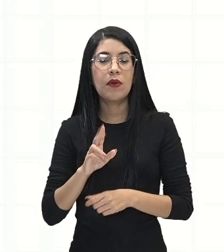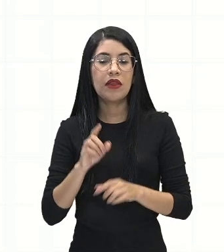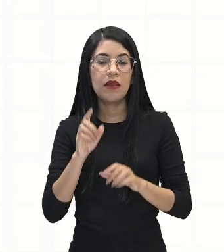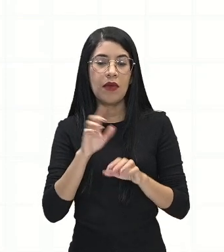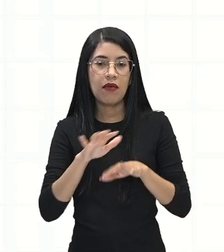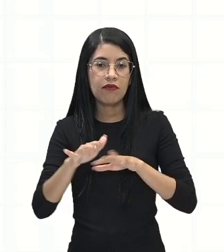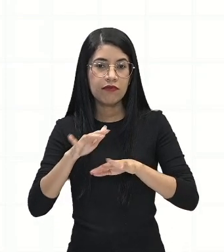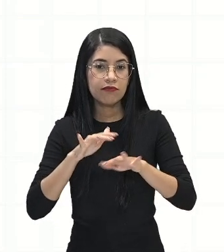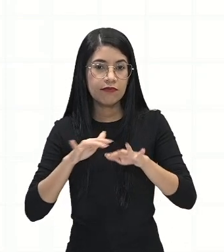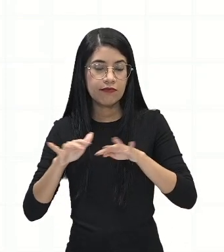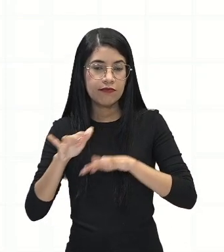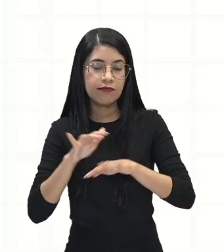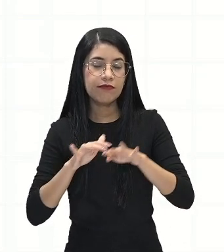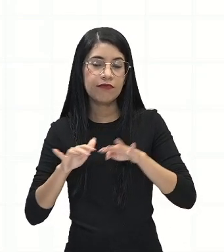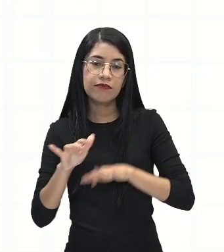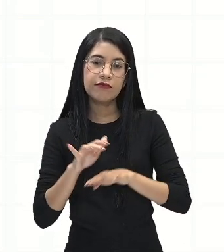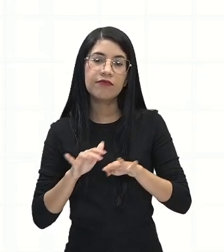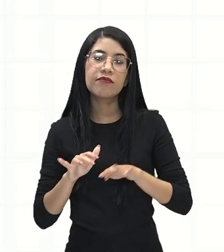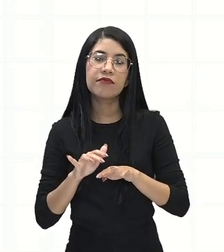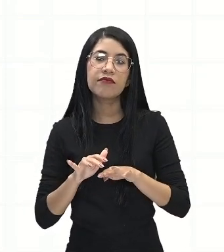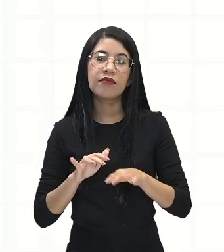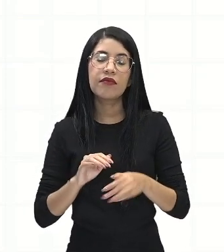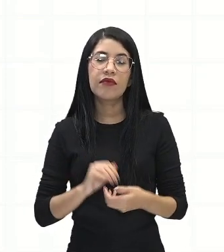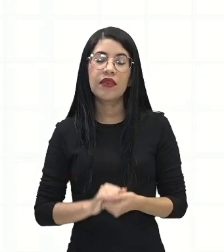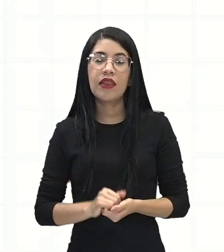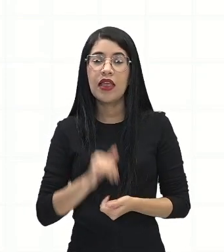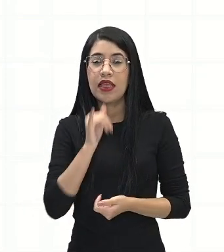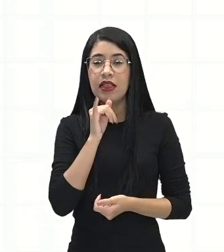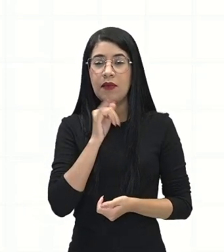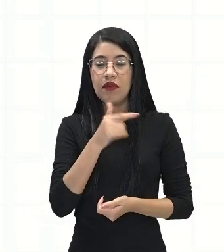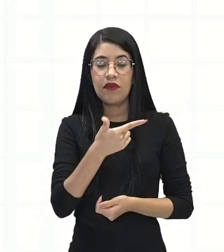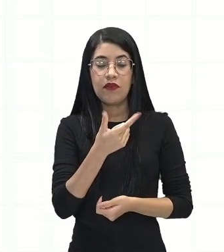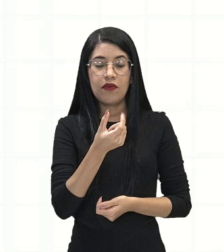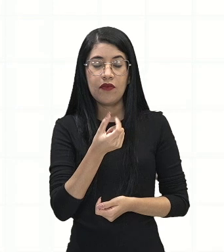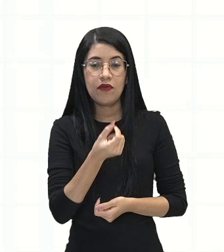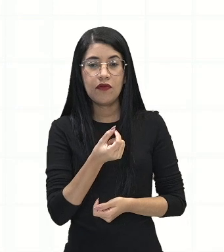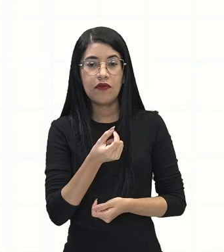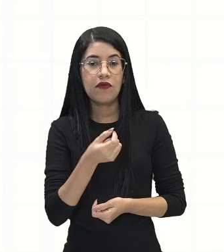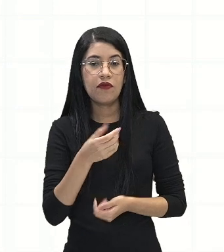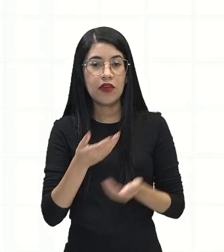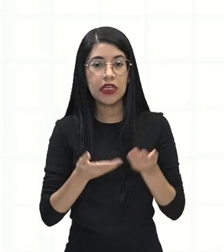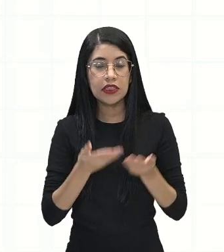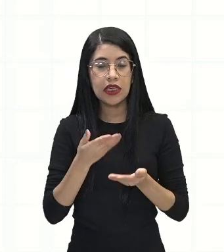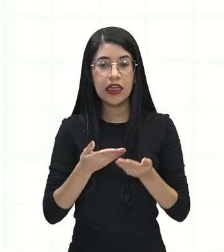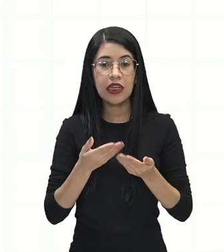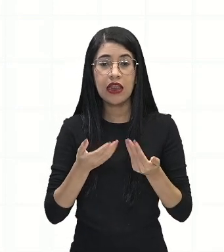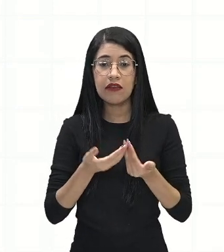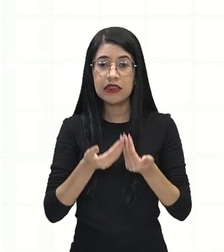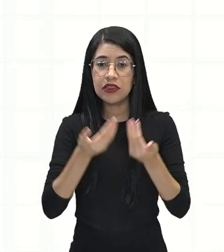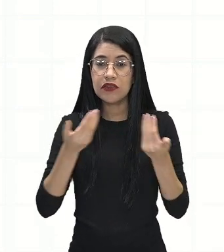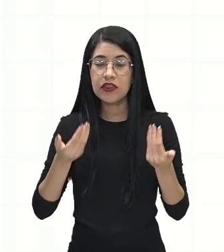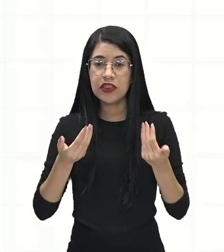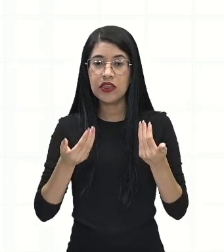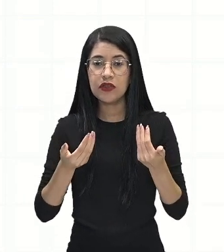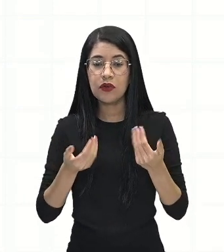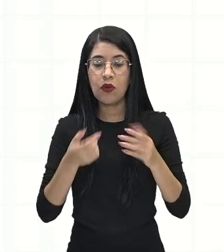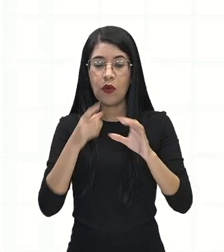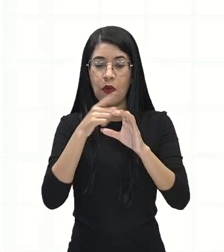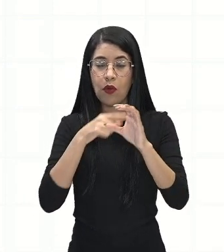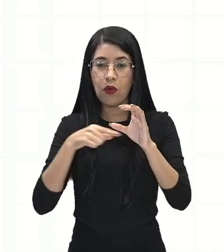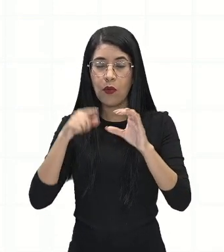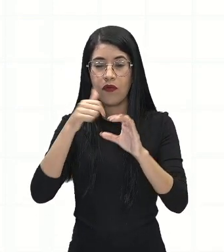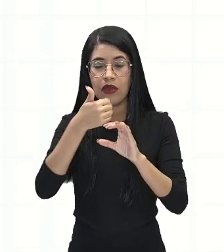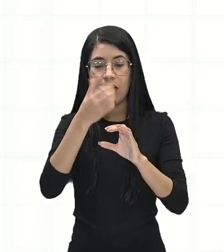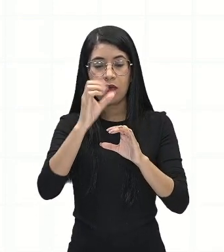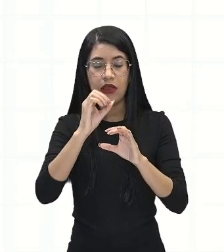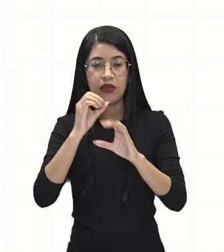movimentar esse objeto, né, de 20 quilos, por exemplo, ele vai ser distribuído entre as duas roldanas.